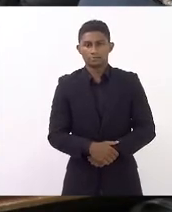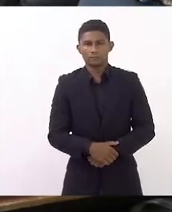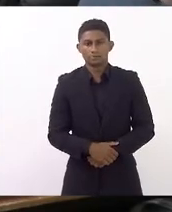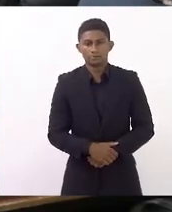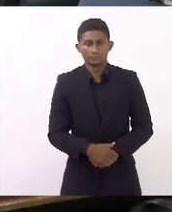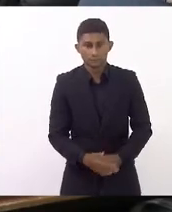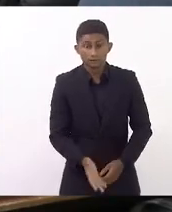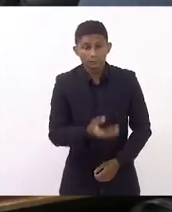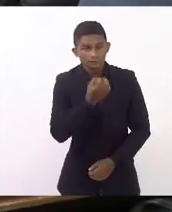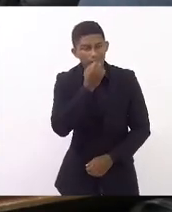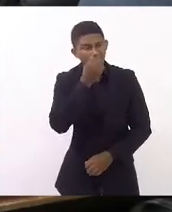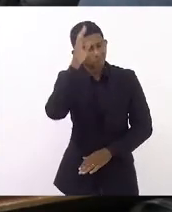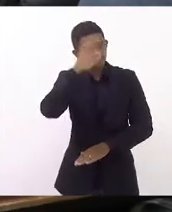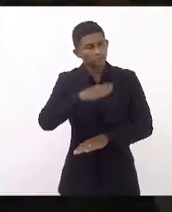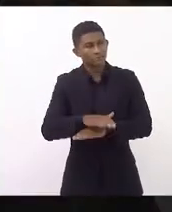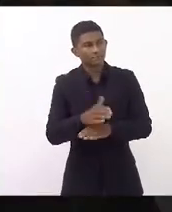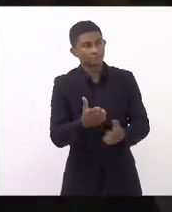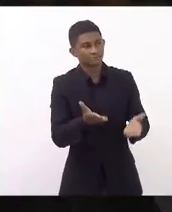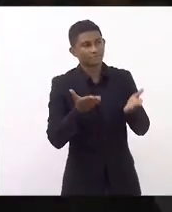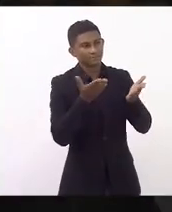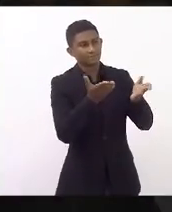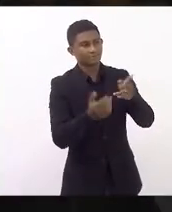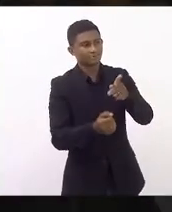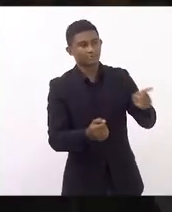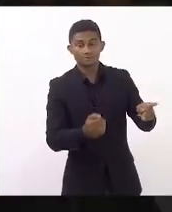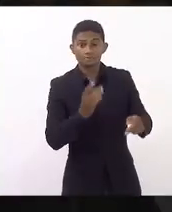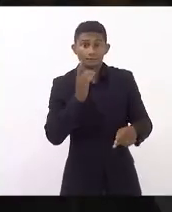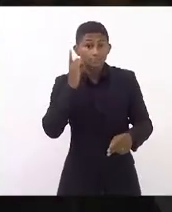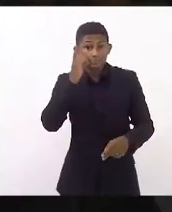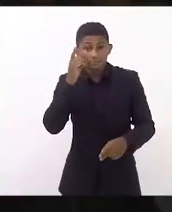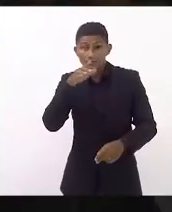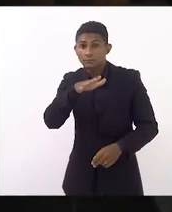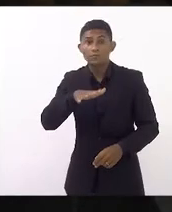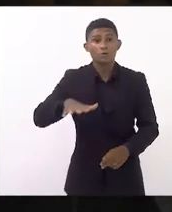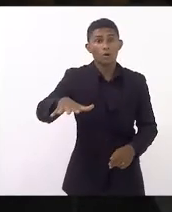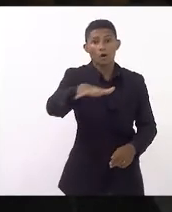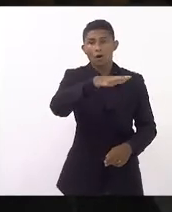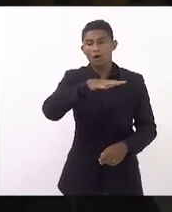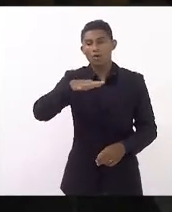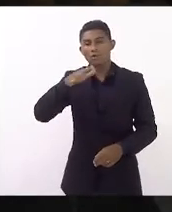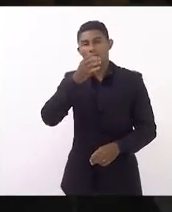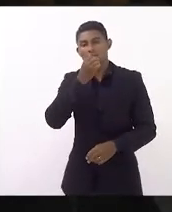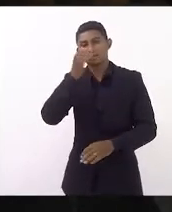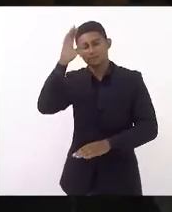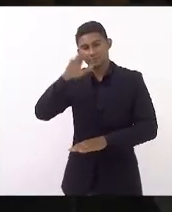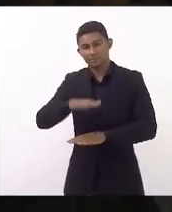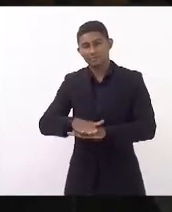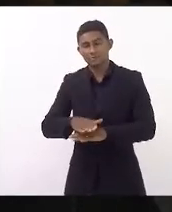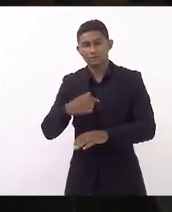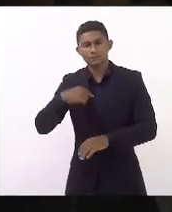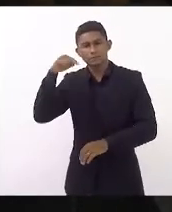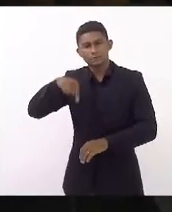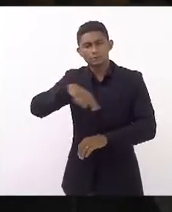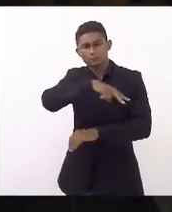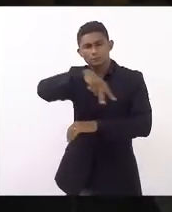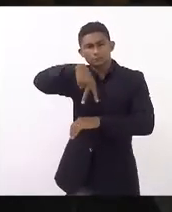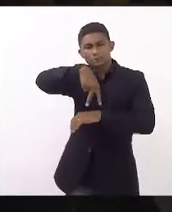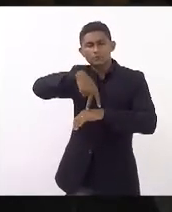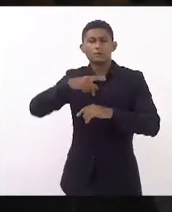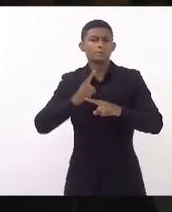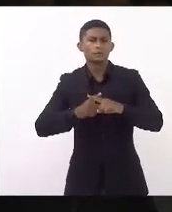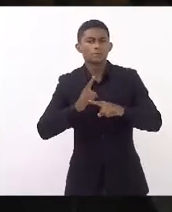Boa tarde, senhor presidente. Boa tarde, deputados e deputadas. Subo à tribuna para debater o projeto de